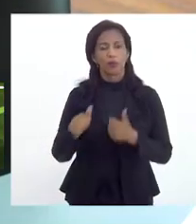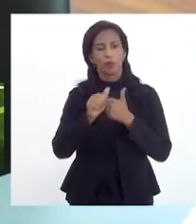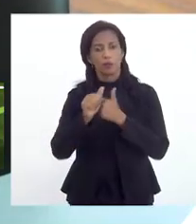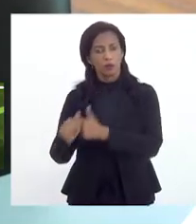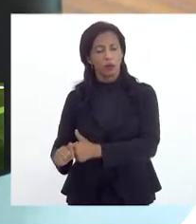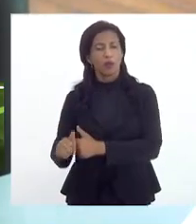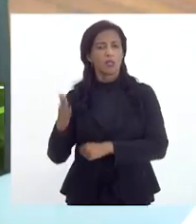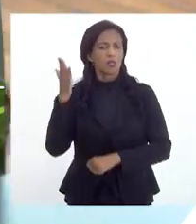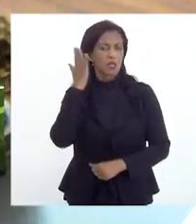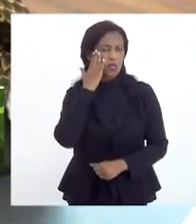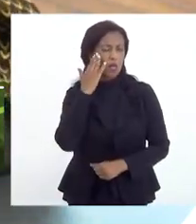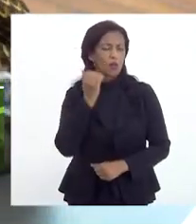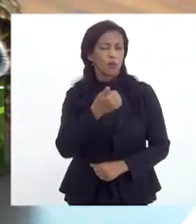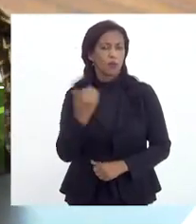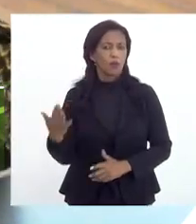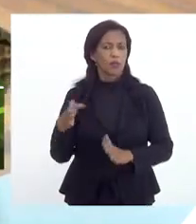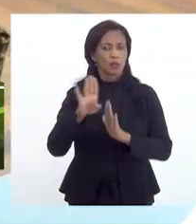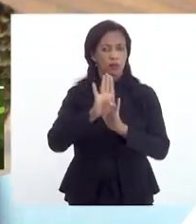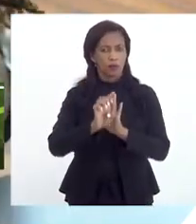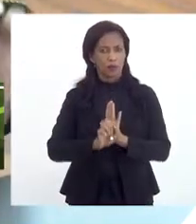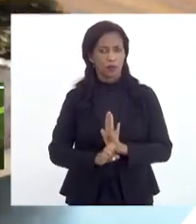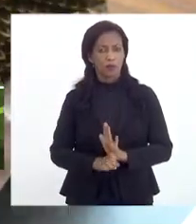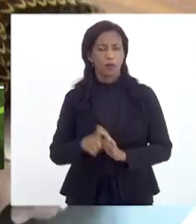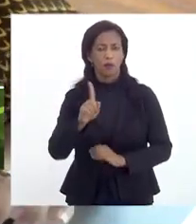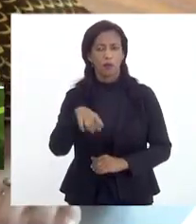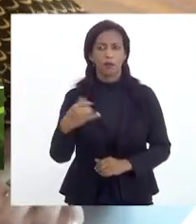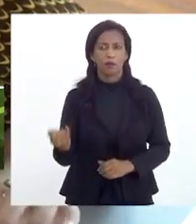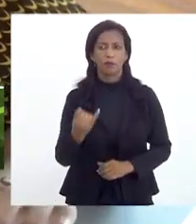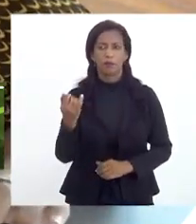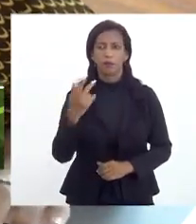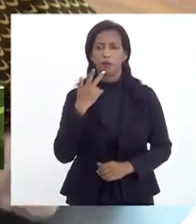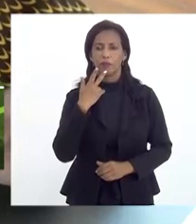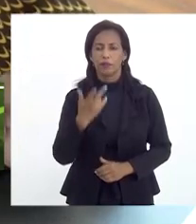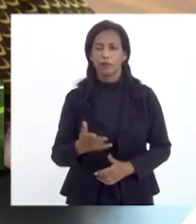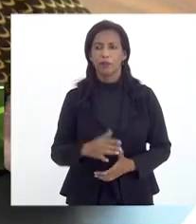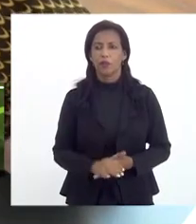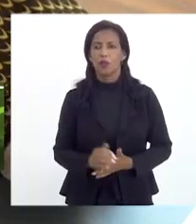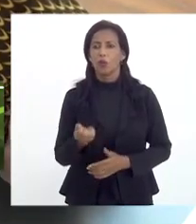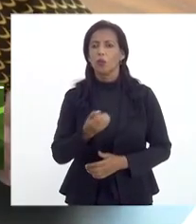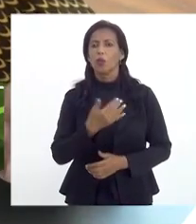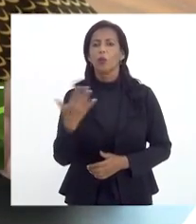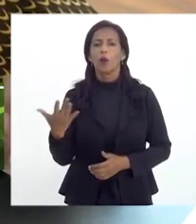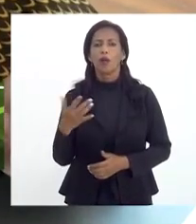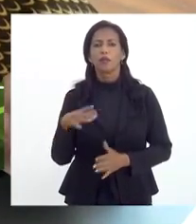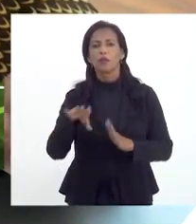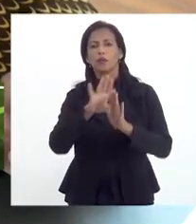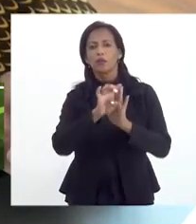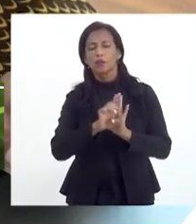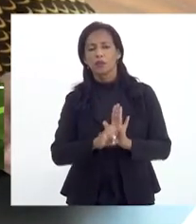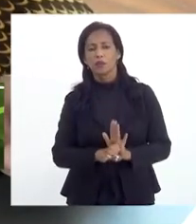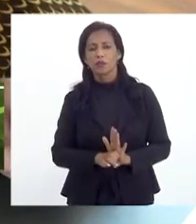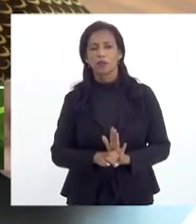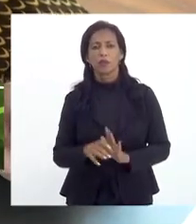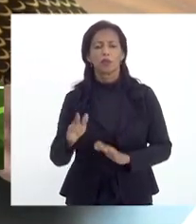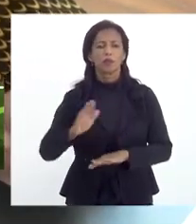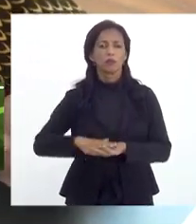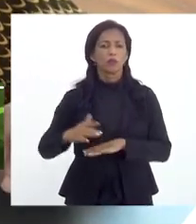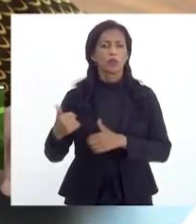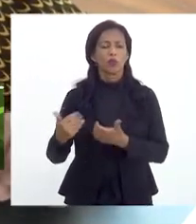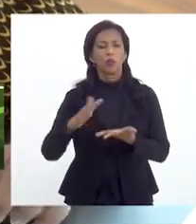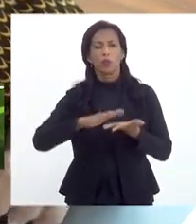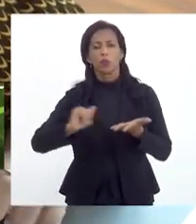Sabe quais são as emendas Então é importante A gente falar Quais foram as emendas Que foram